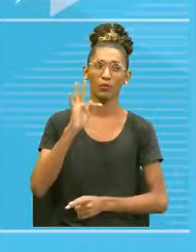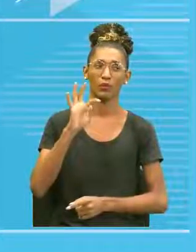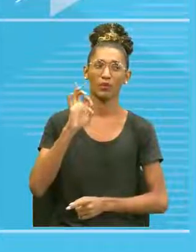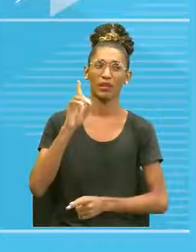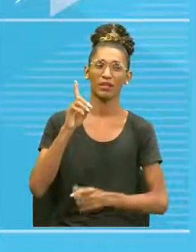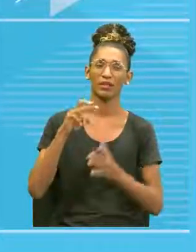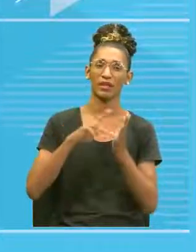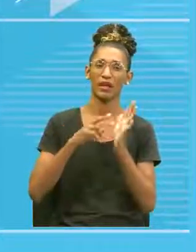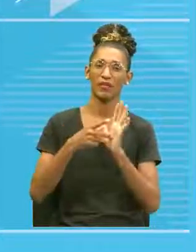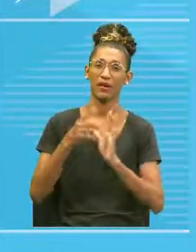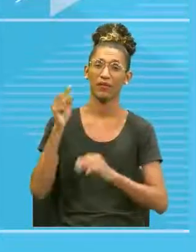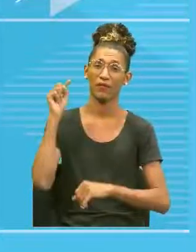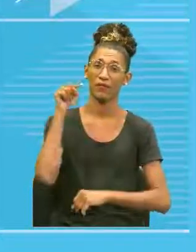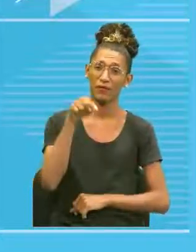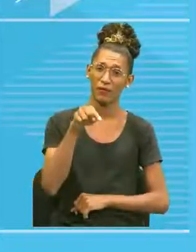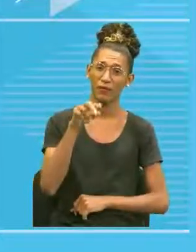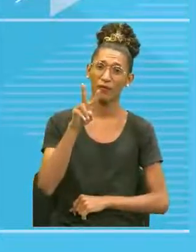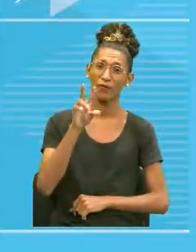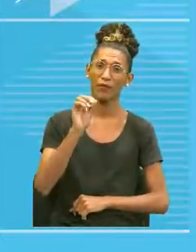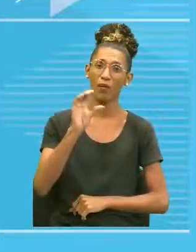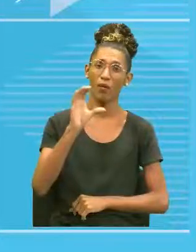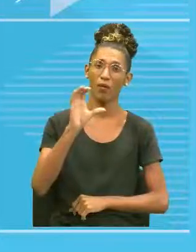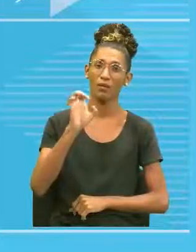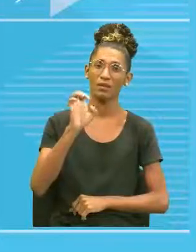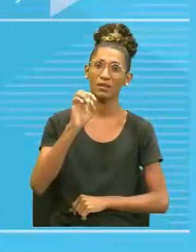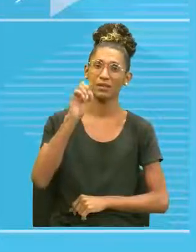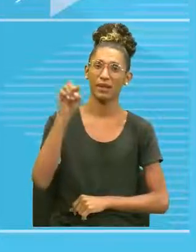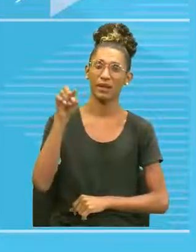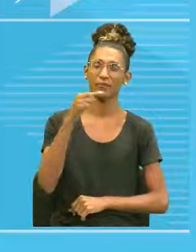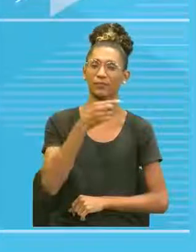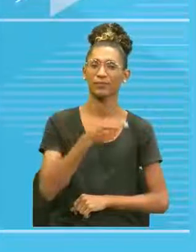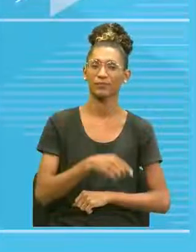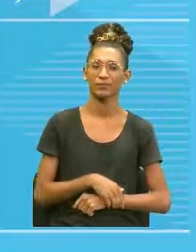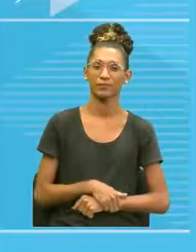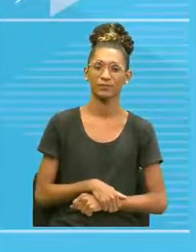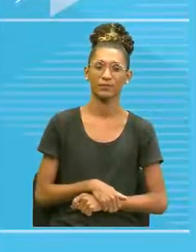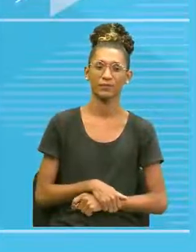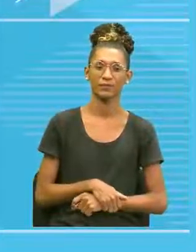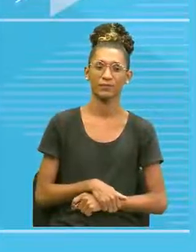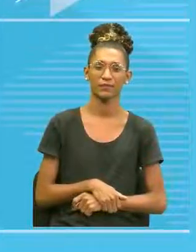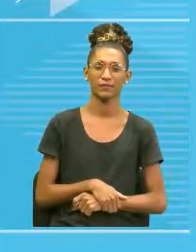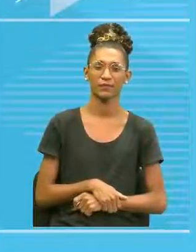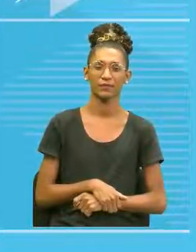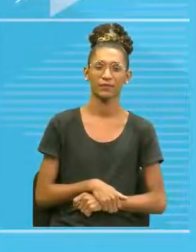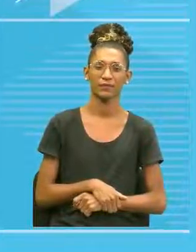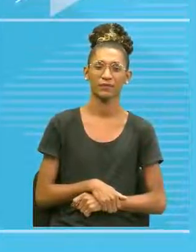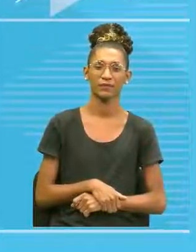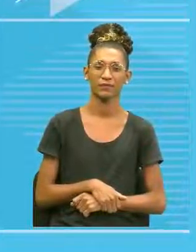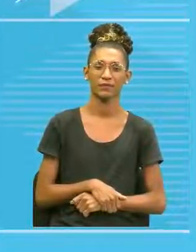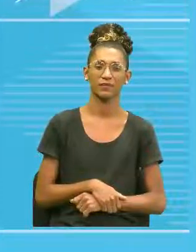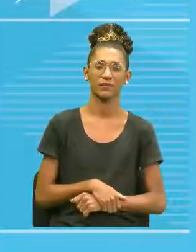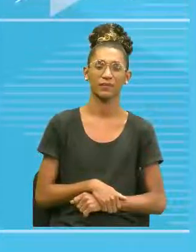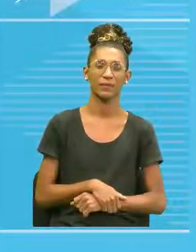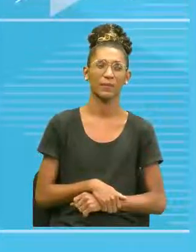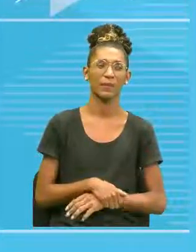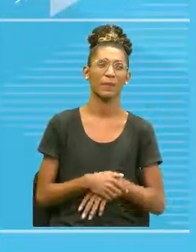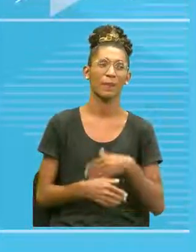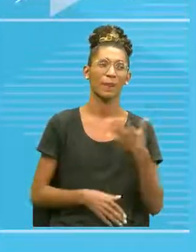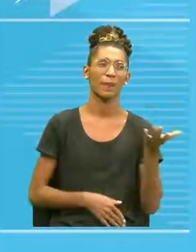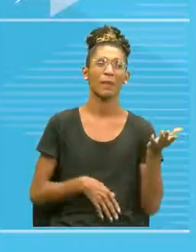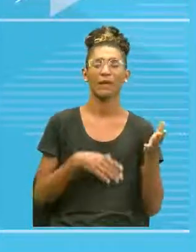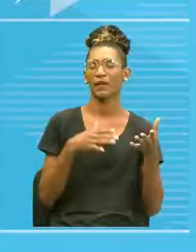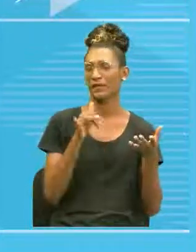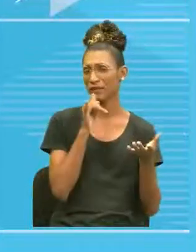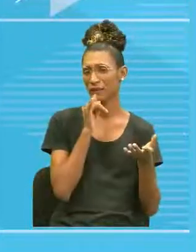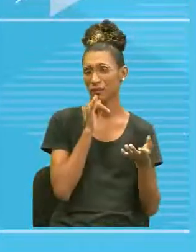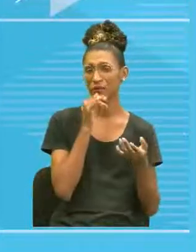é uma forma de você tratar alguém é sem intimidade alguém que você não conhece uma